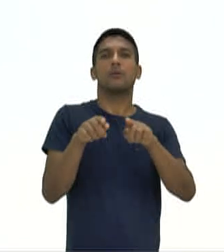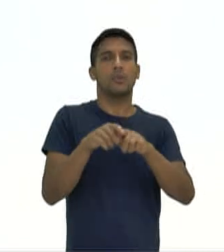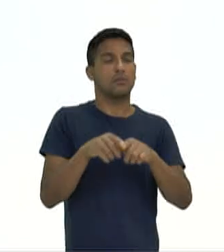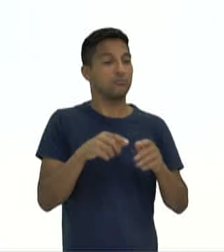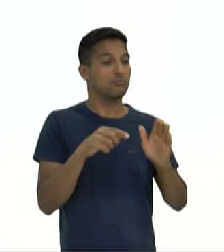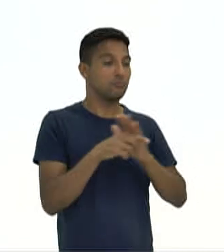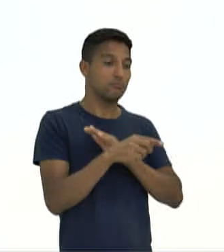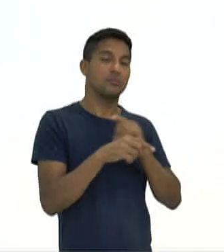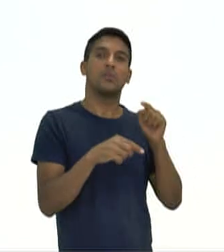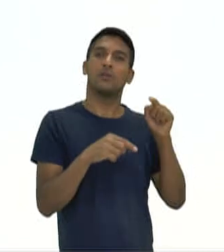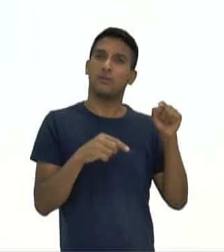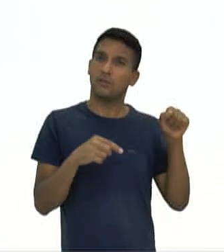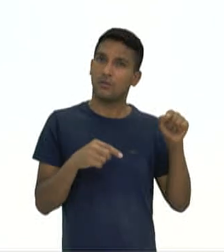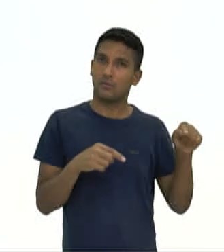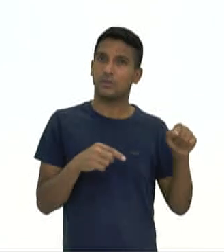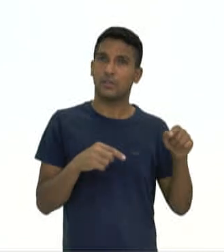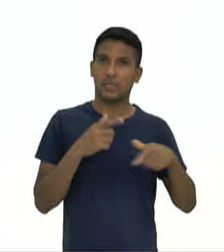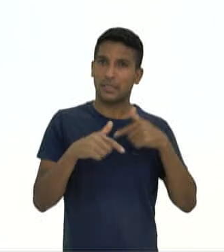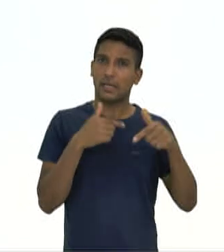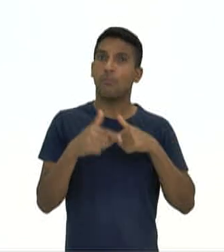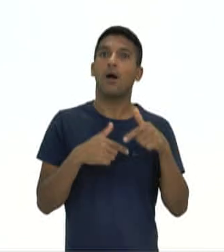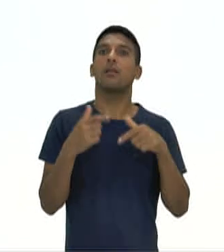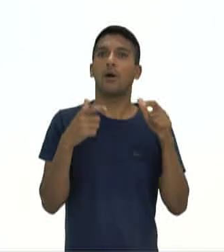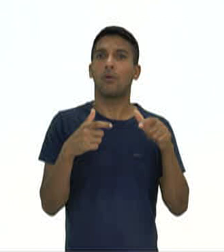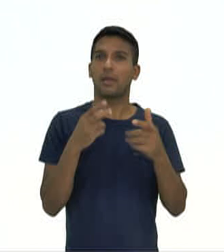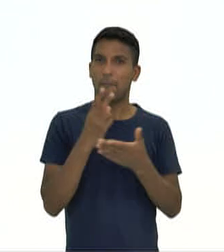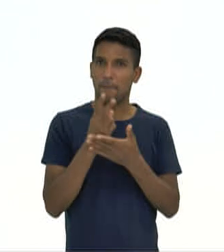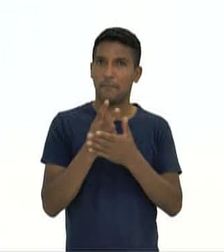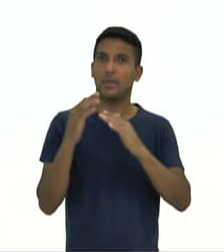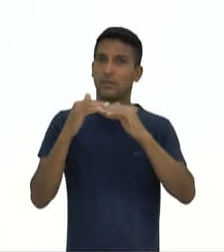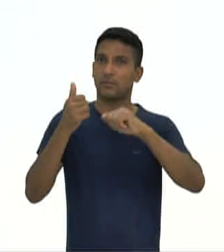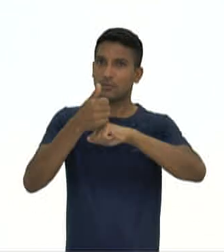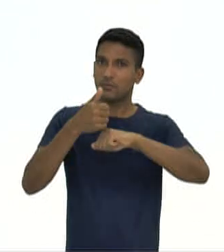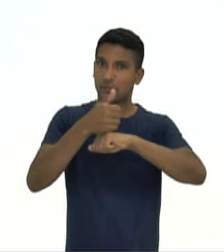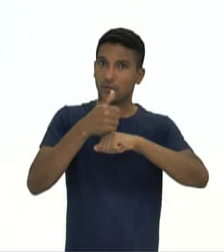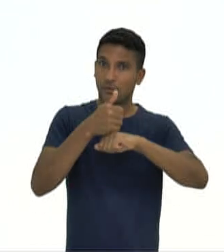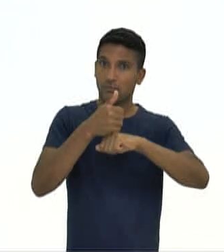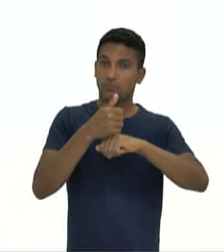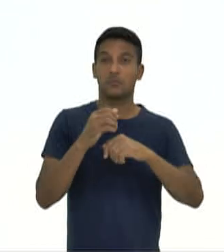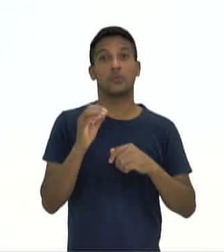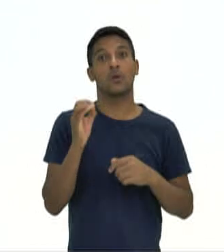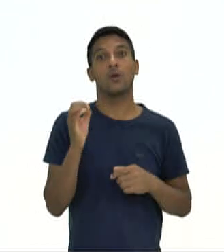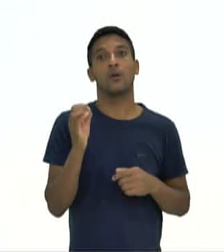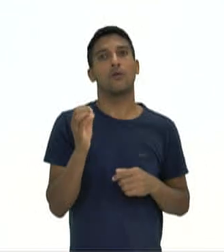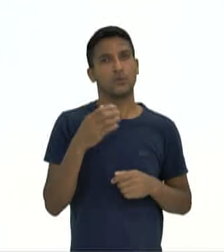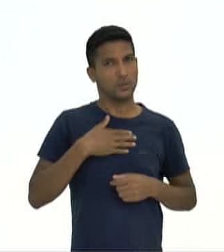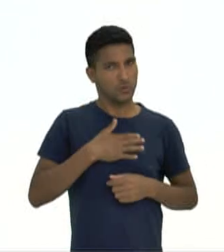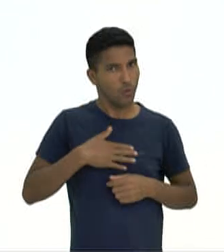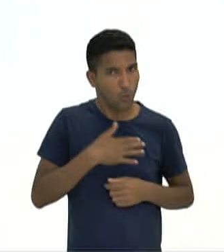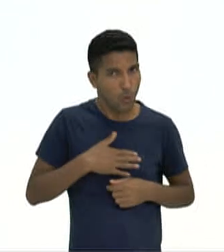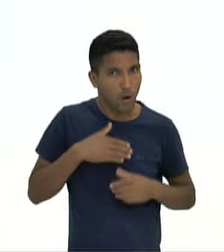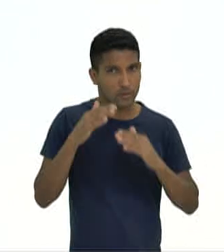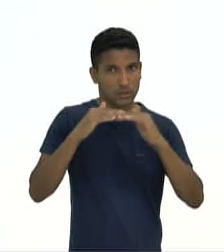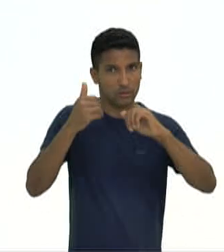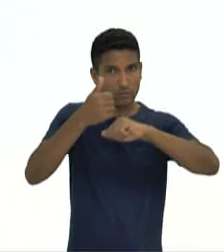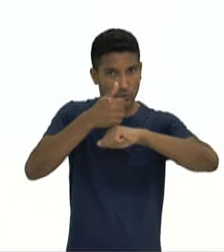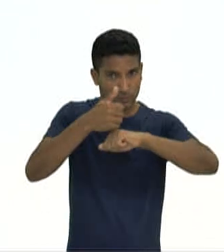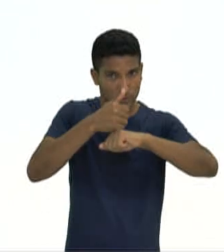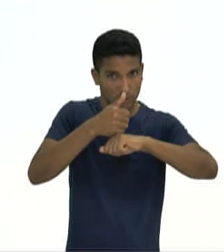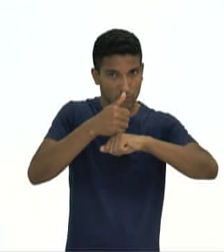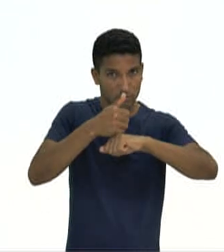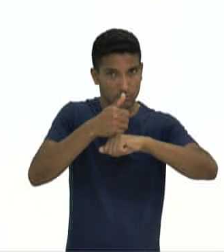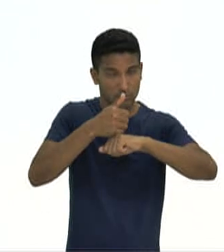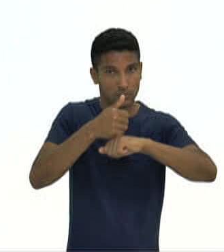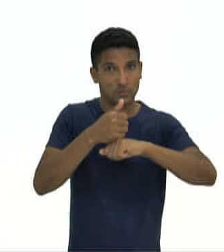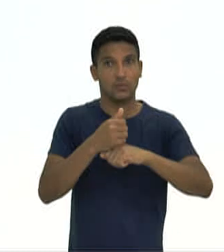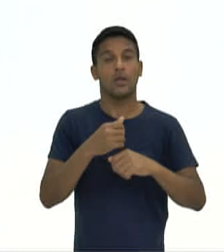pela família e com isso descobriu o que realmente gosta. Afirma que realizou o seu sonho com o seu trabalho. Lembrando, é